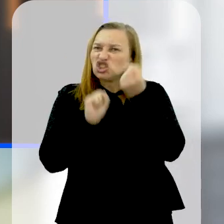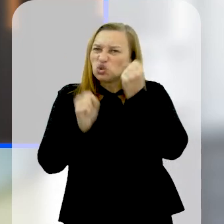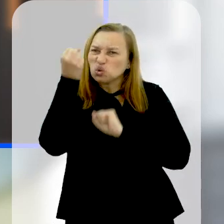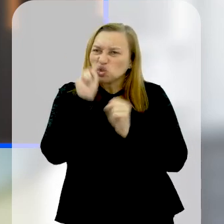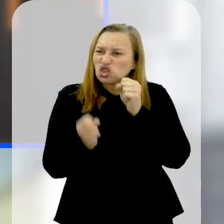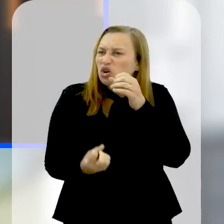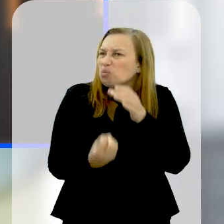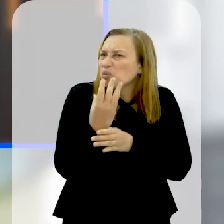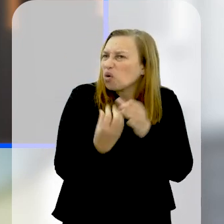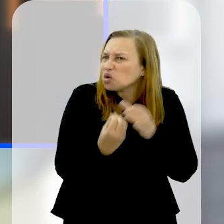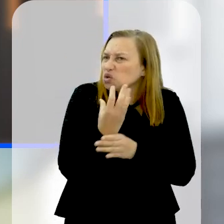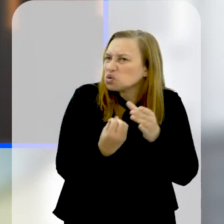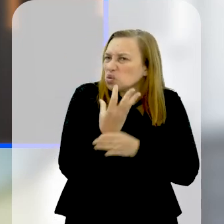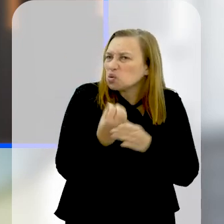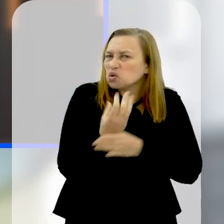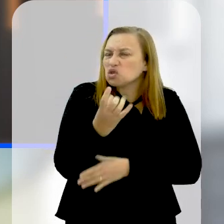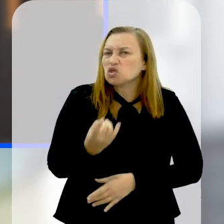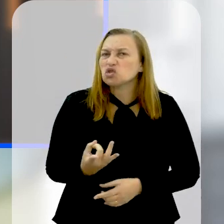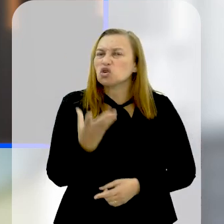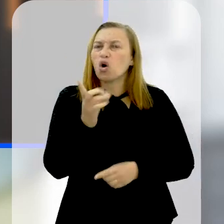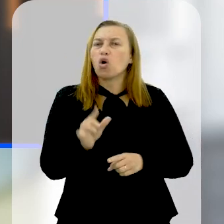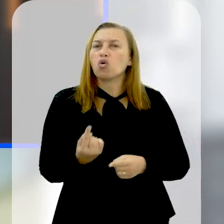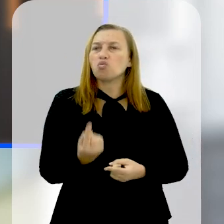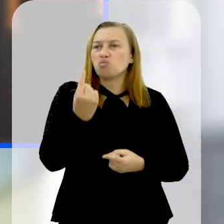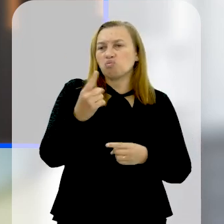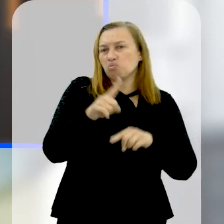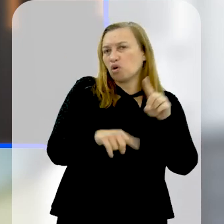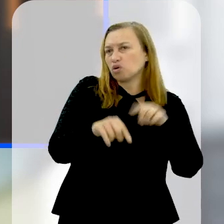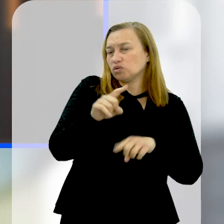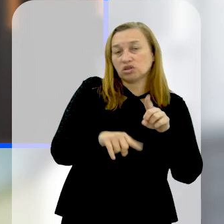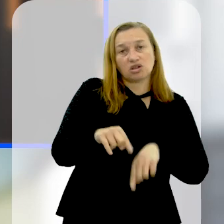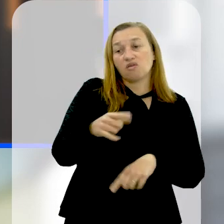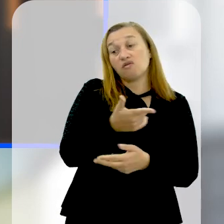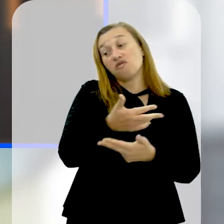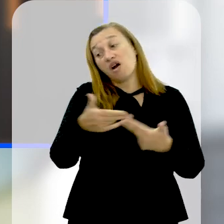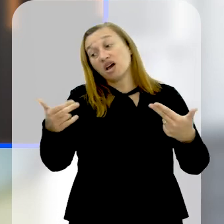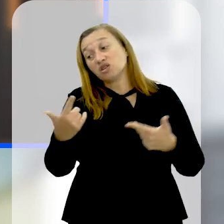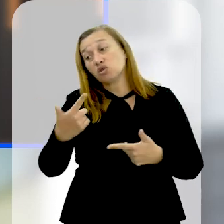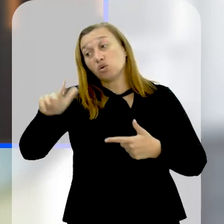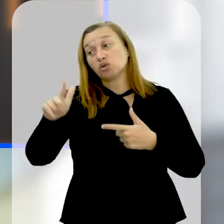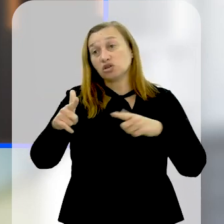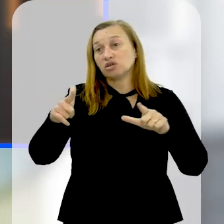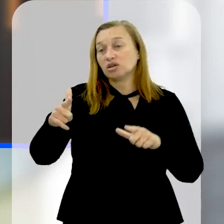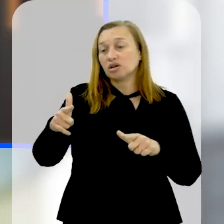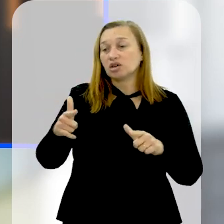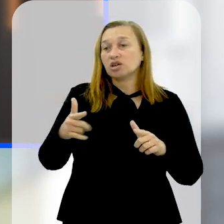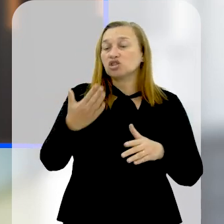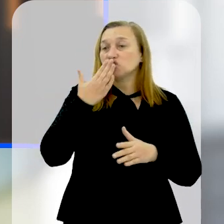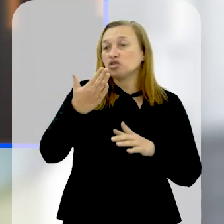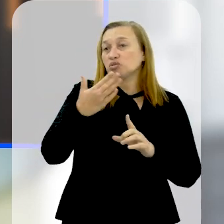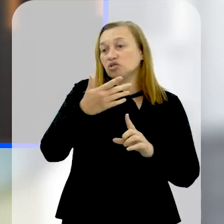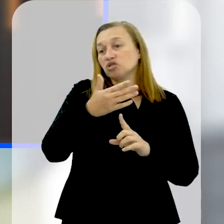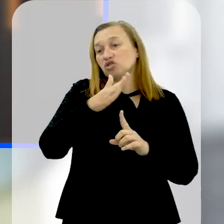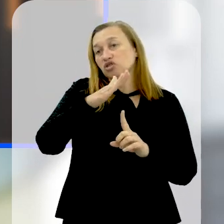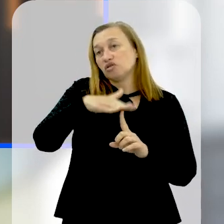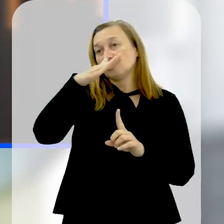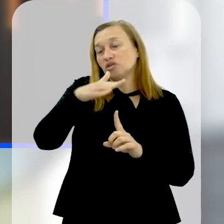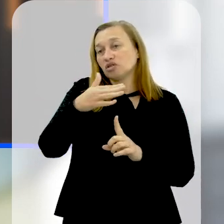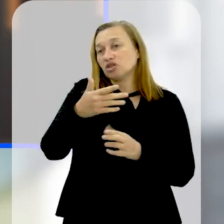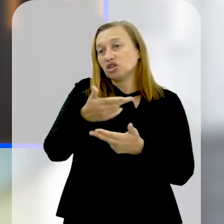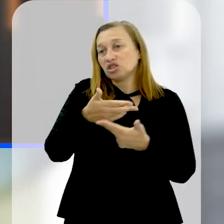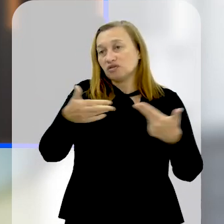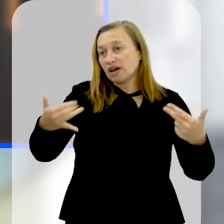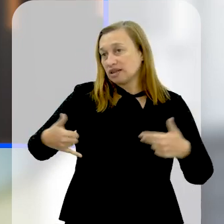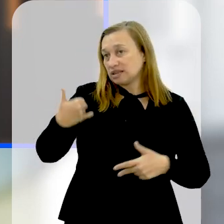não produzem só esses alimentos, produzem uma série de outros para idades, né, posteriores também,